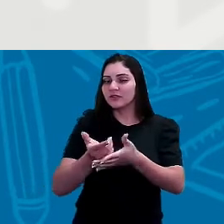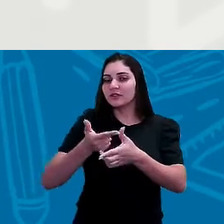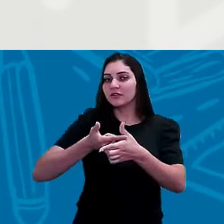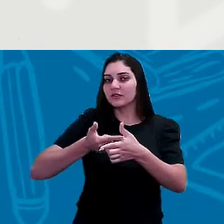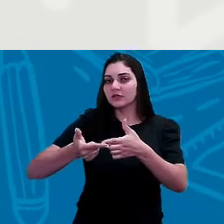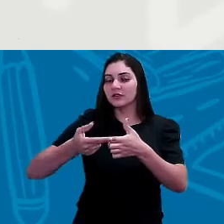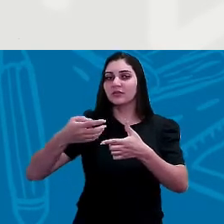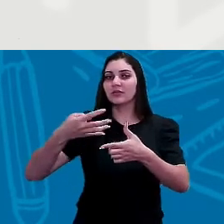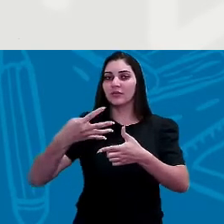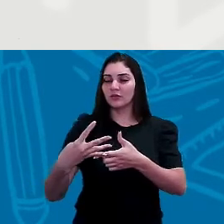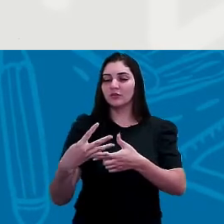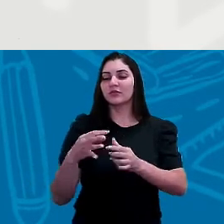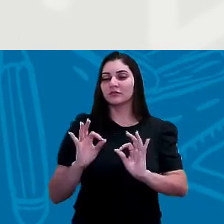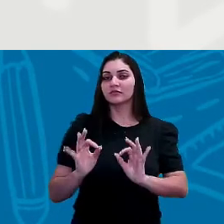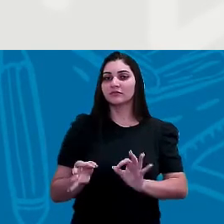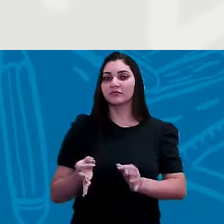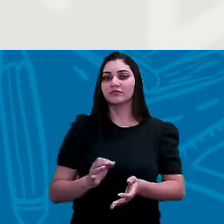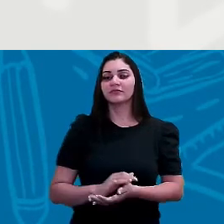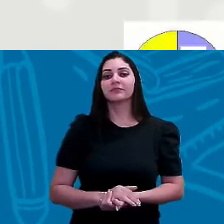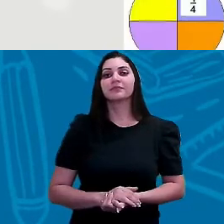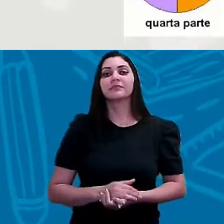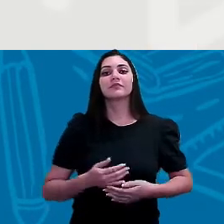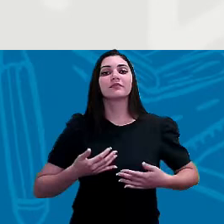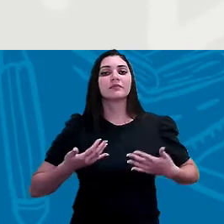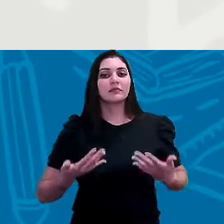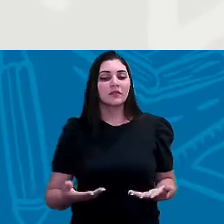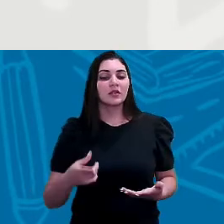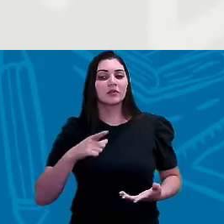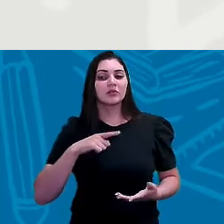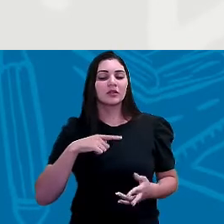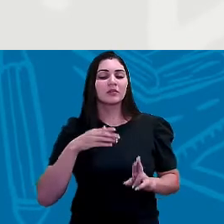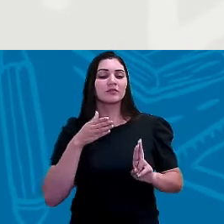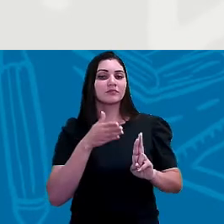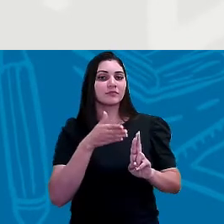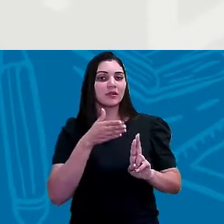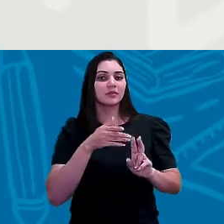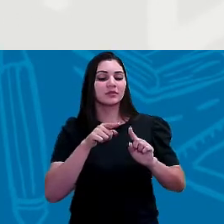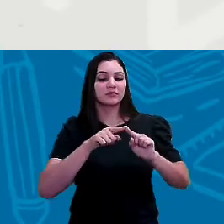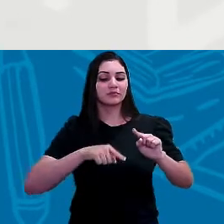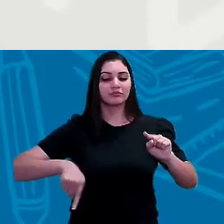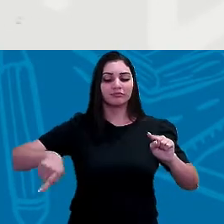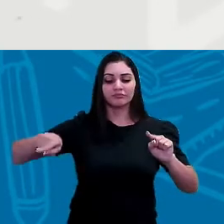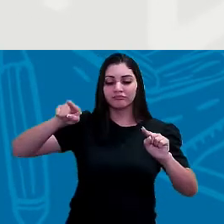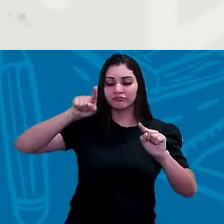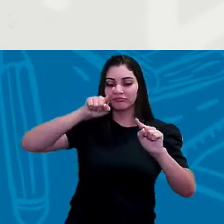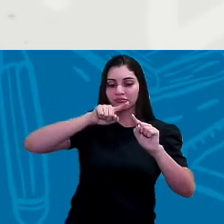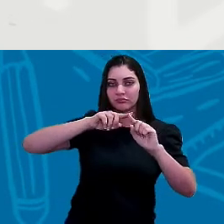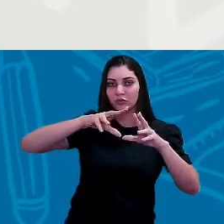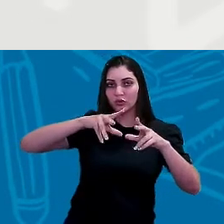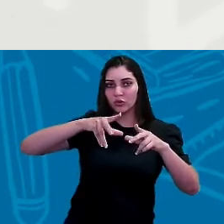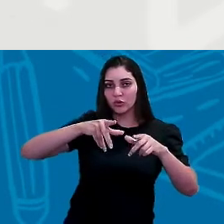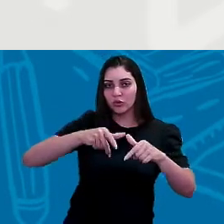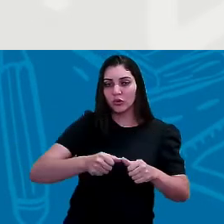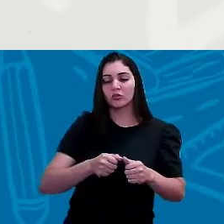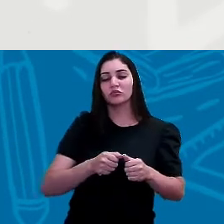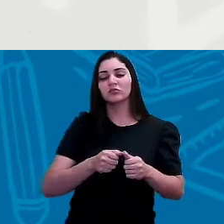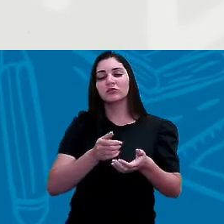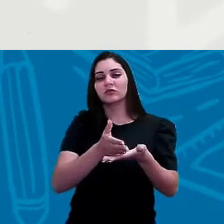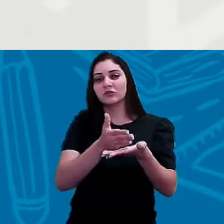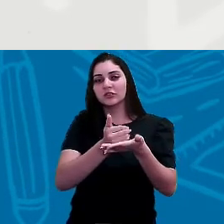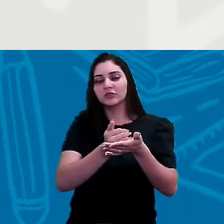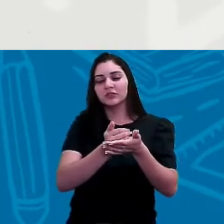4, tá certo? Então, temos aí a representação do inteiro, e eu peguei esse inteiro e dividi em